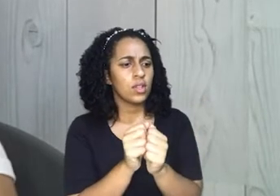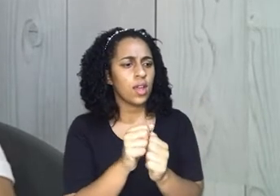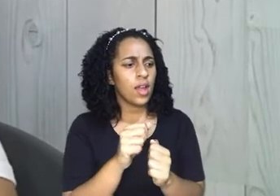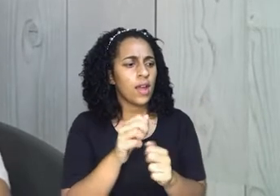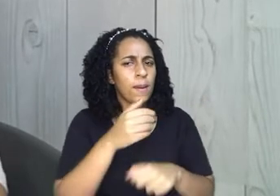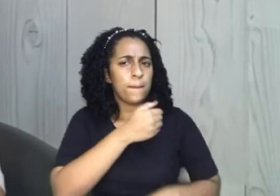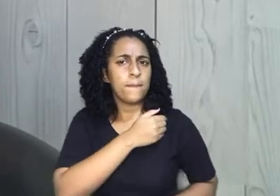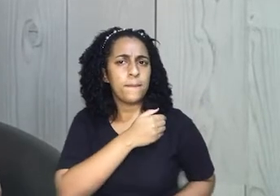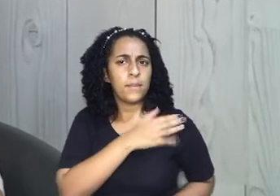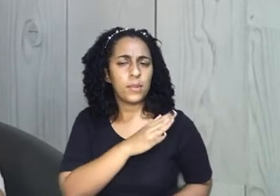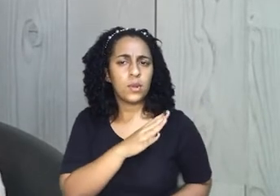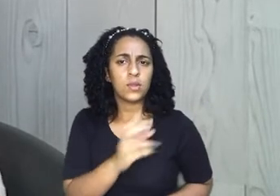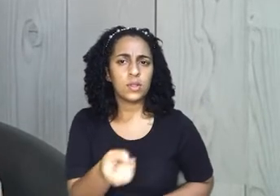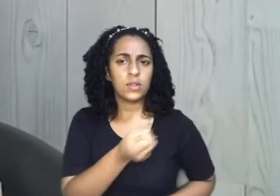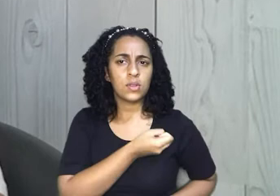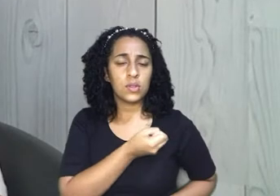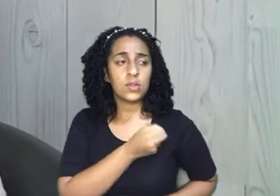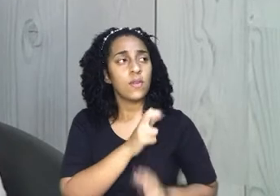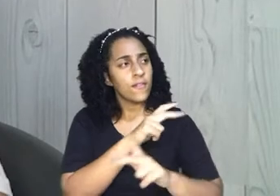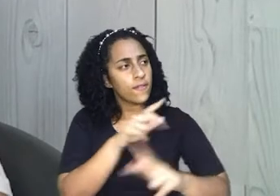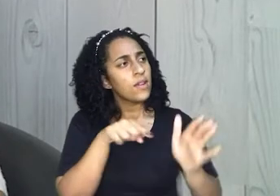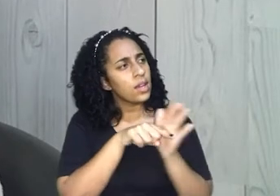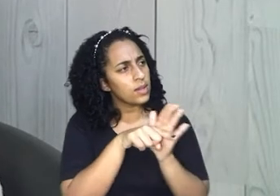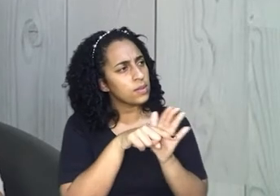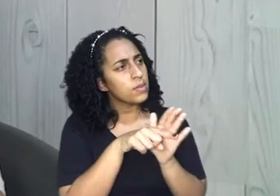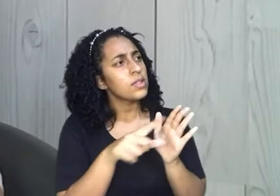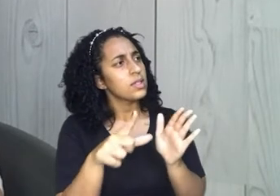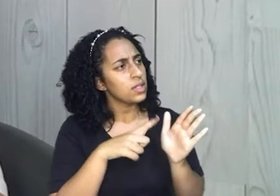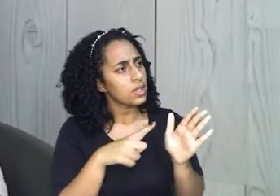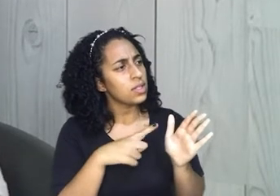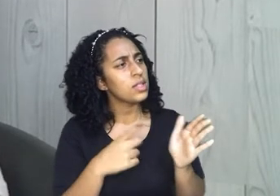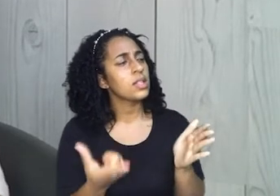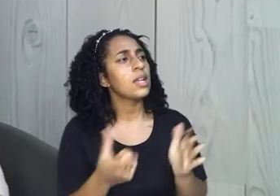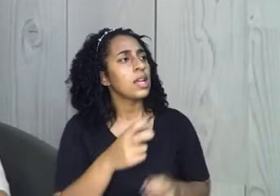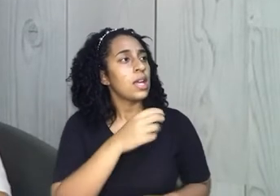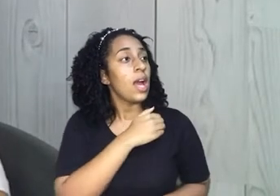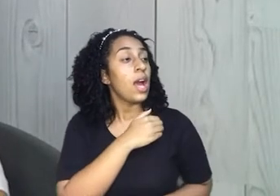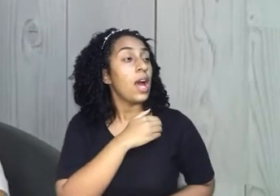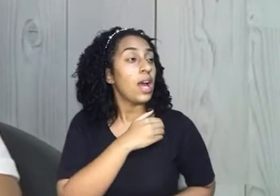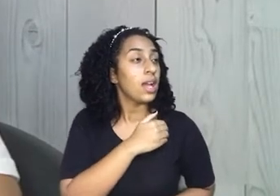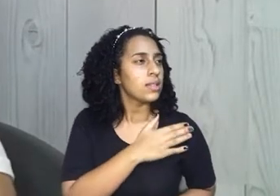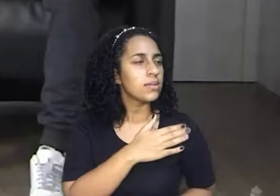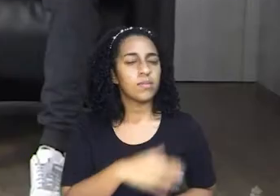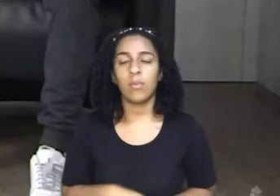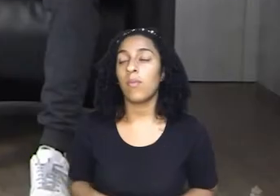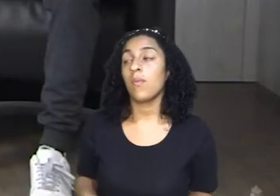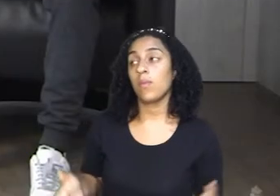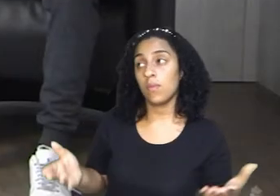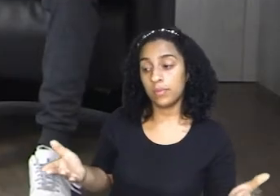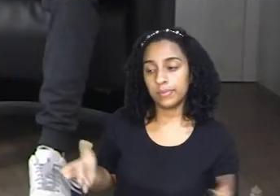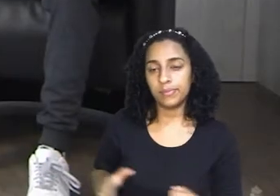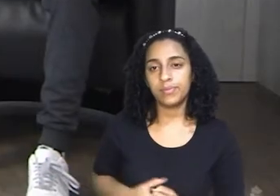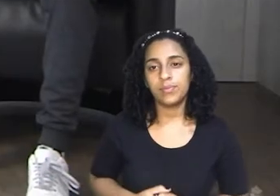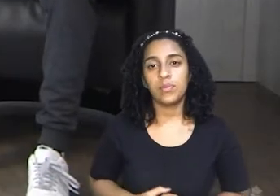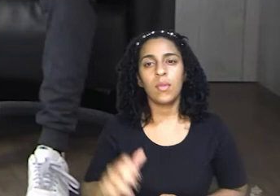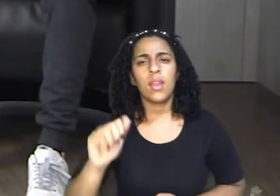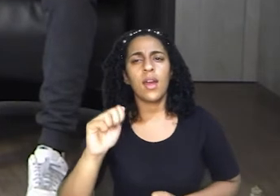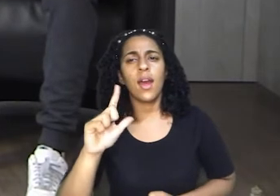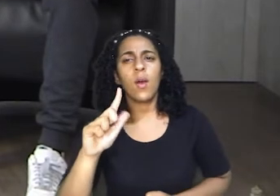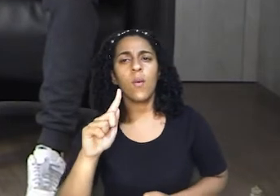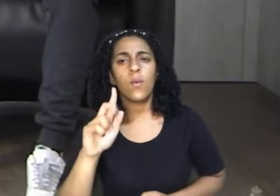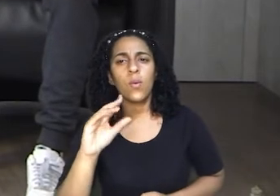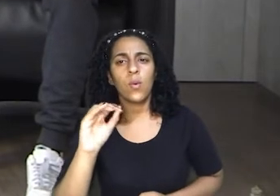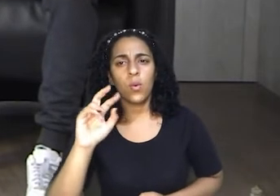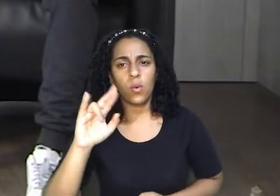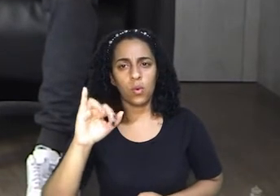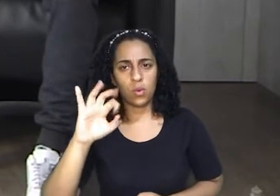com os dados muitas pesquisas trazem a questão do racismo algorítmico o que seria isso então tem os ajuda muito a pensar